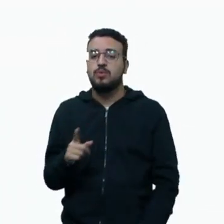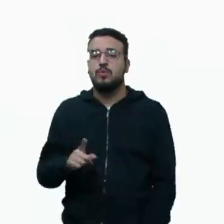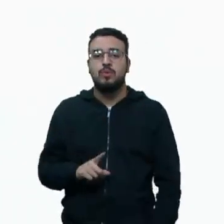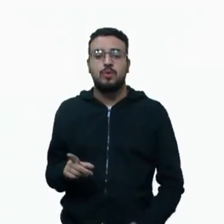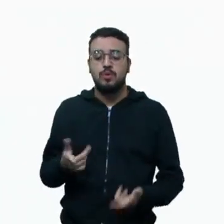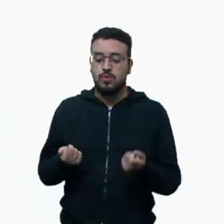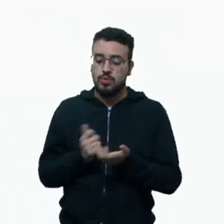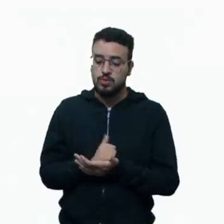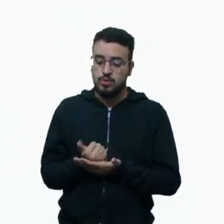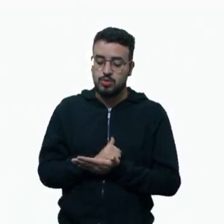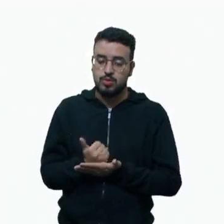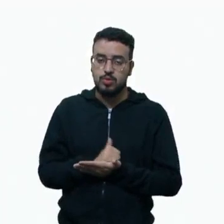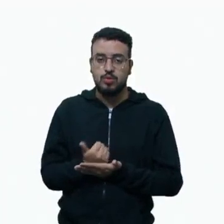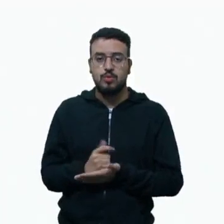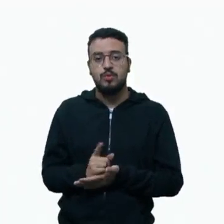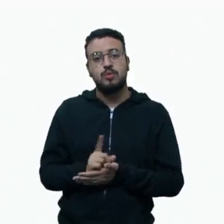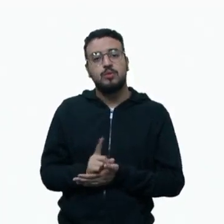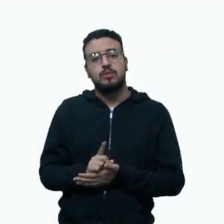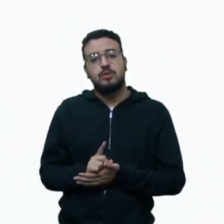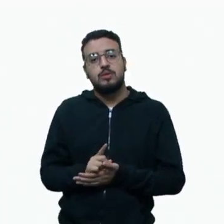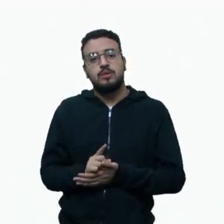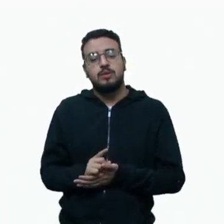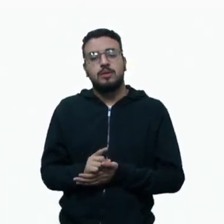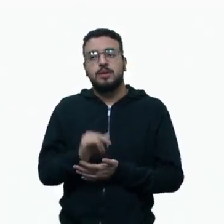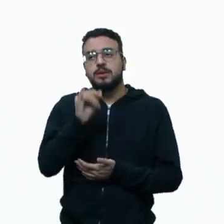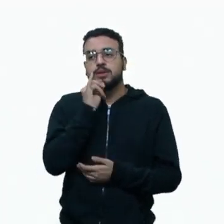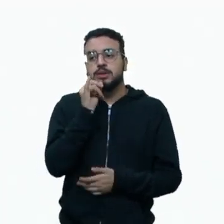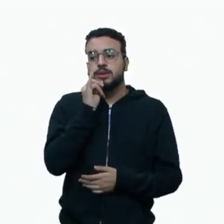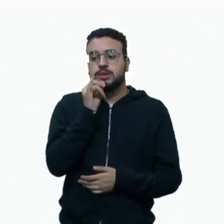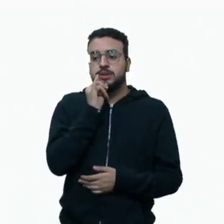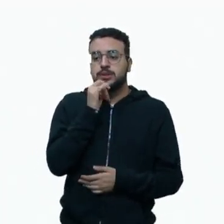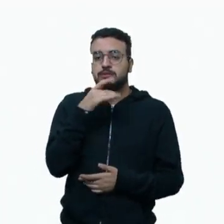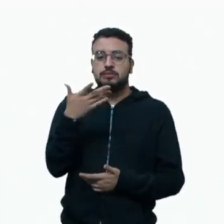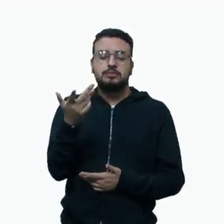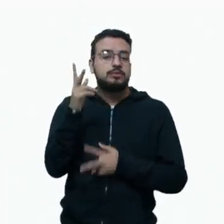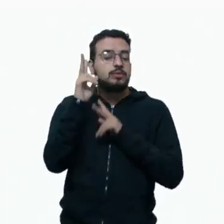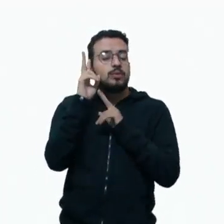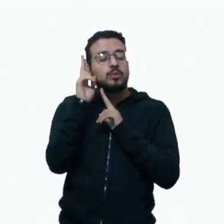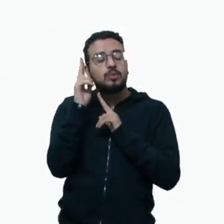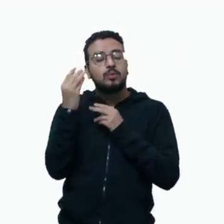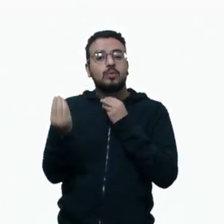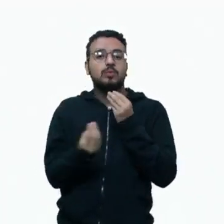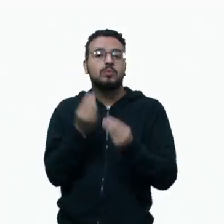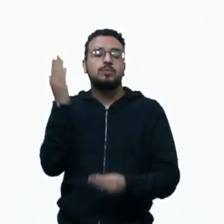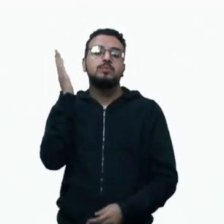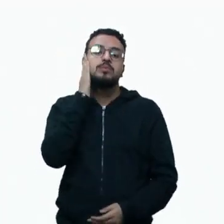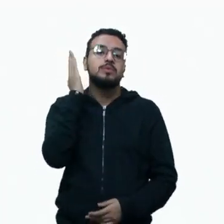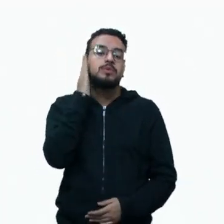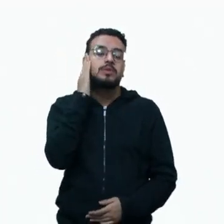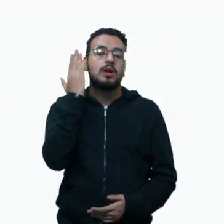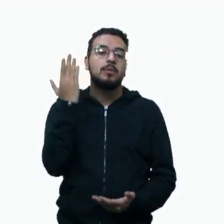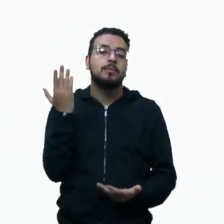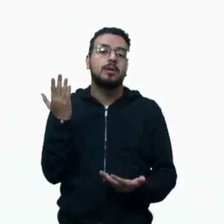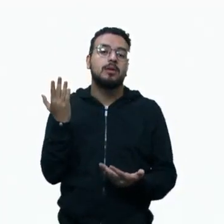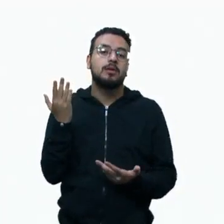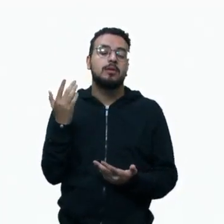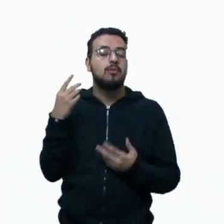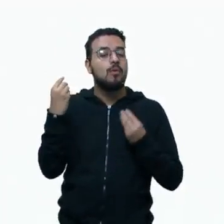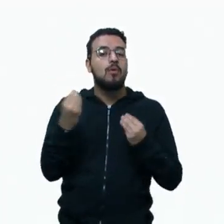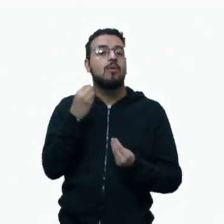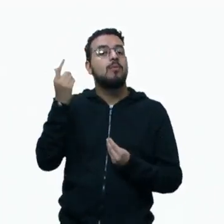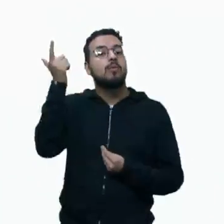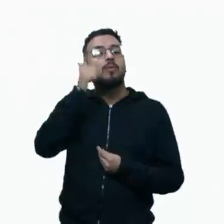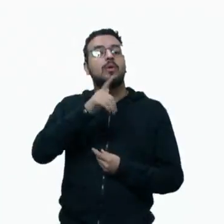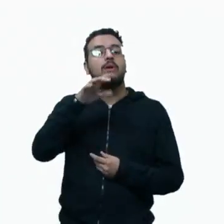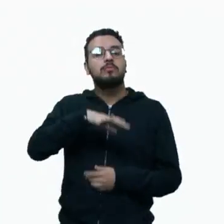que podem ser vistas como reflexos. Por exemplo, quando você está dormindo, como você sabe, como você tem a consciência